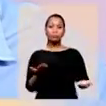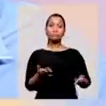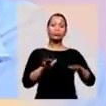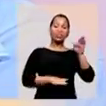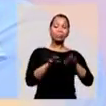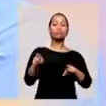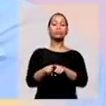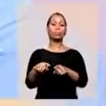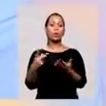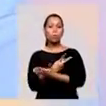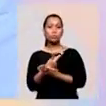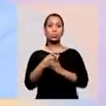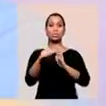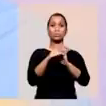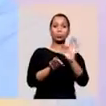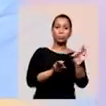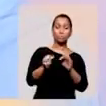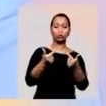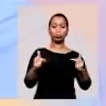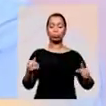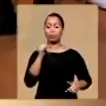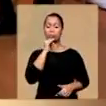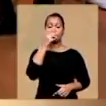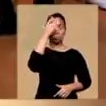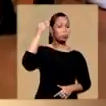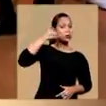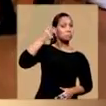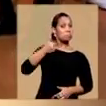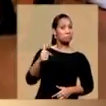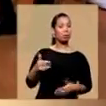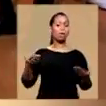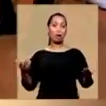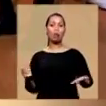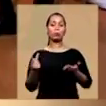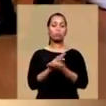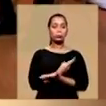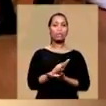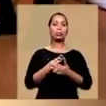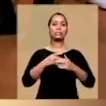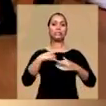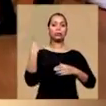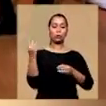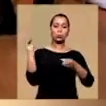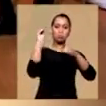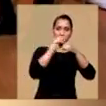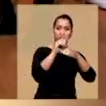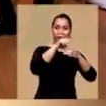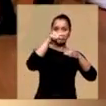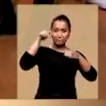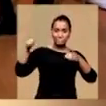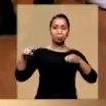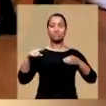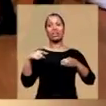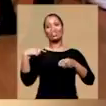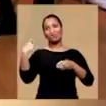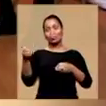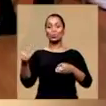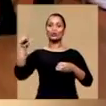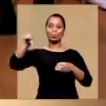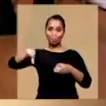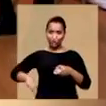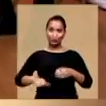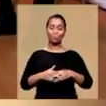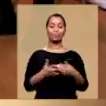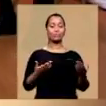muitas vezes também acontece sem planejamento. Isso não tem experiência, né? Exatamente. A gente acaba entrando naquela estatística que nós temos. E vem como prejuízo depois,